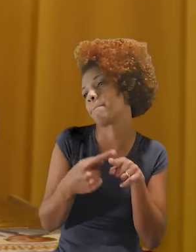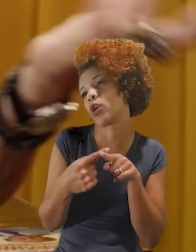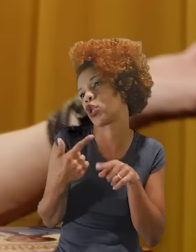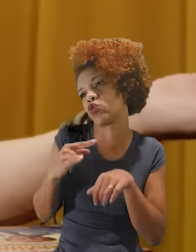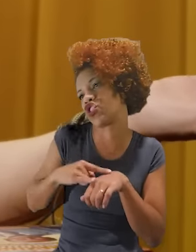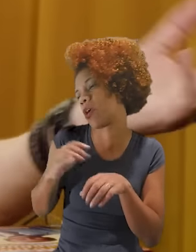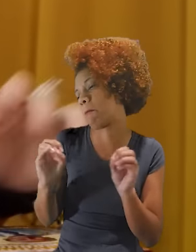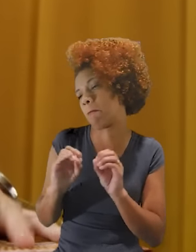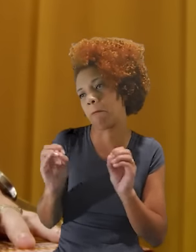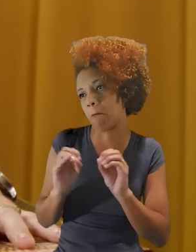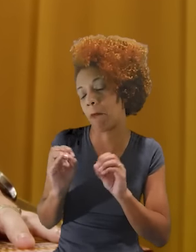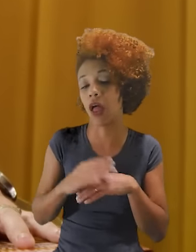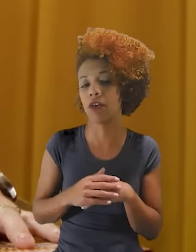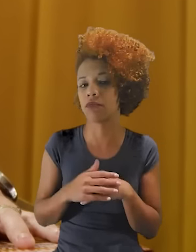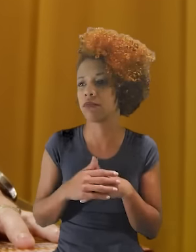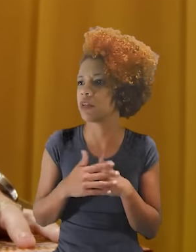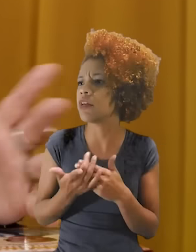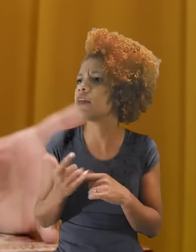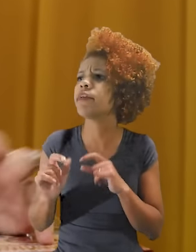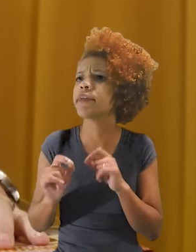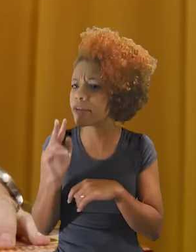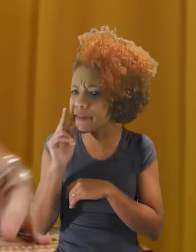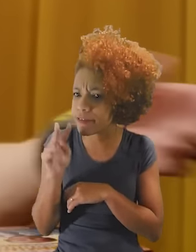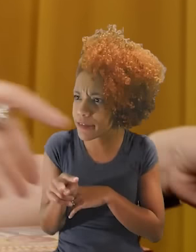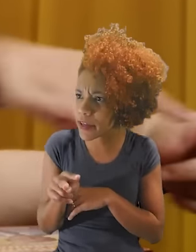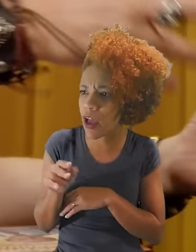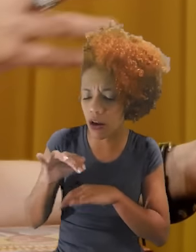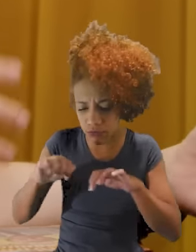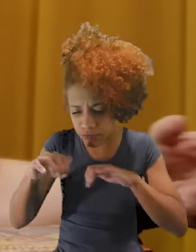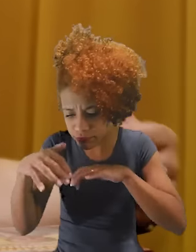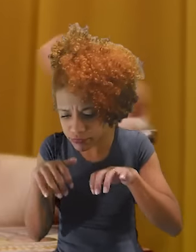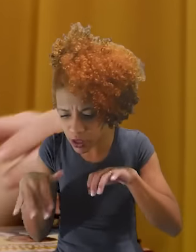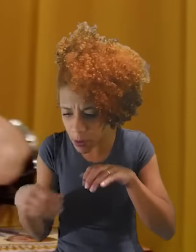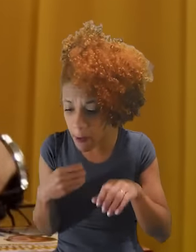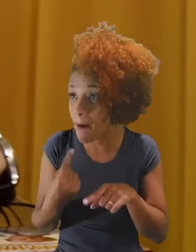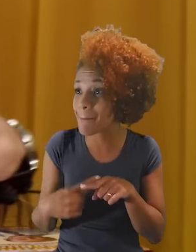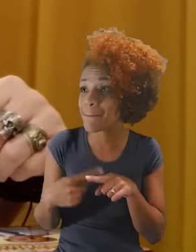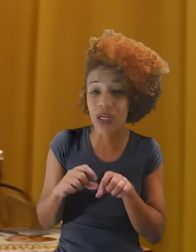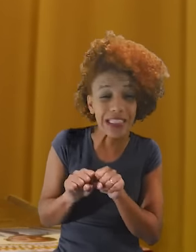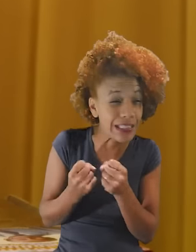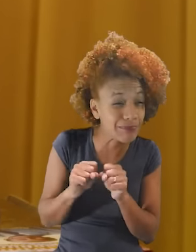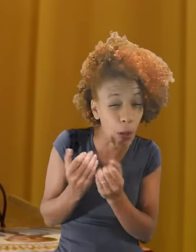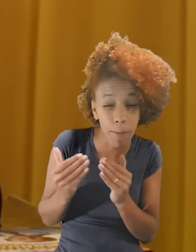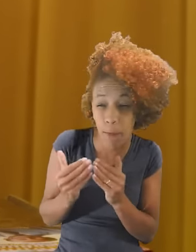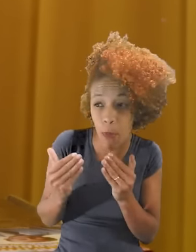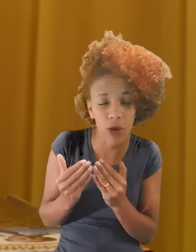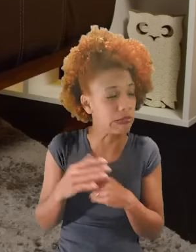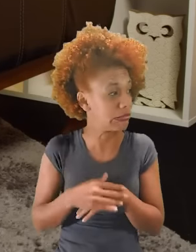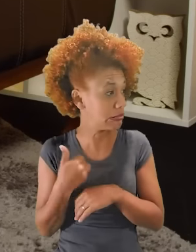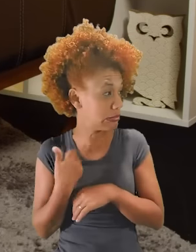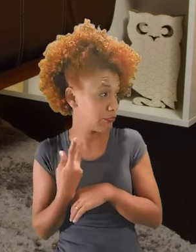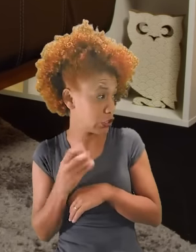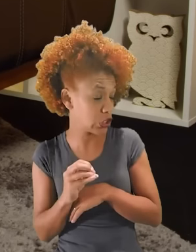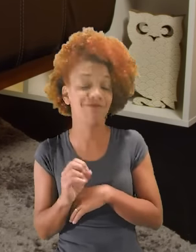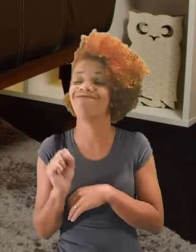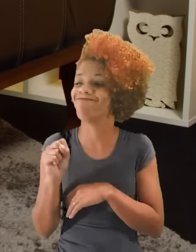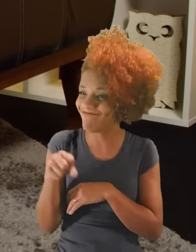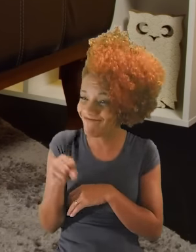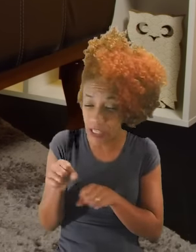tinha nem banho, não tinha nada. E aí, tipo, os caras falavam que via mesmo, cara. Ele catando coisa do lixo, porque o cara tava quebrado, quebrado. Há 20 anos, quer dizer... 20